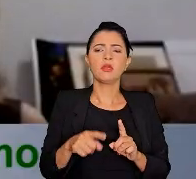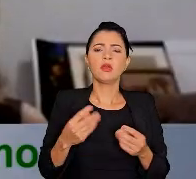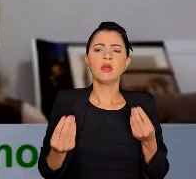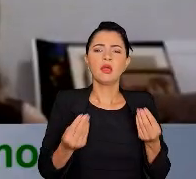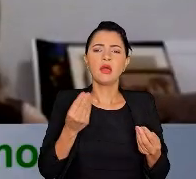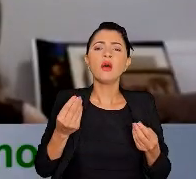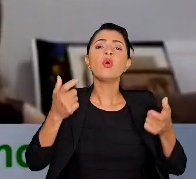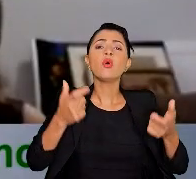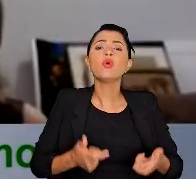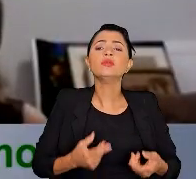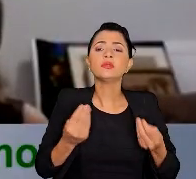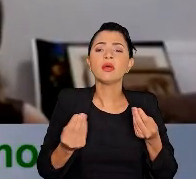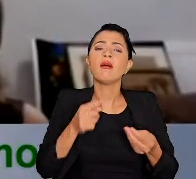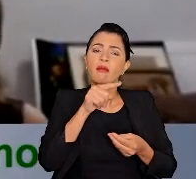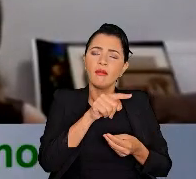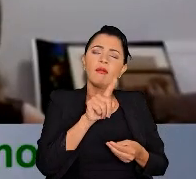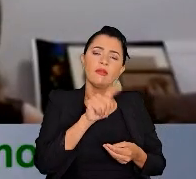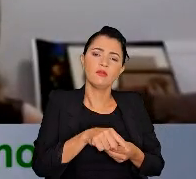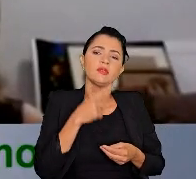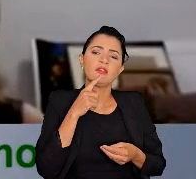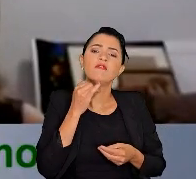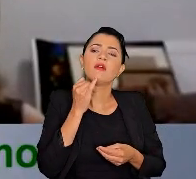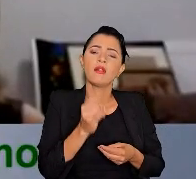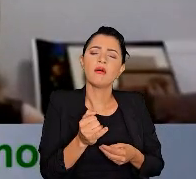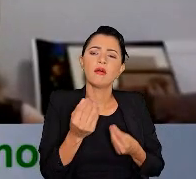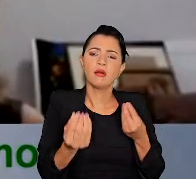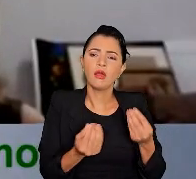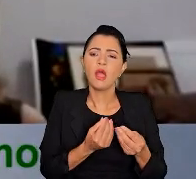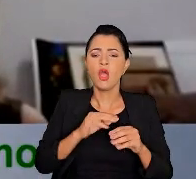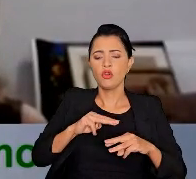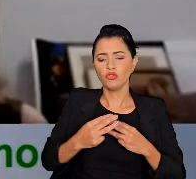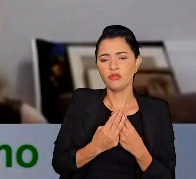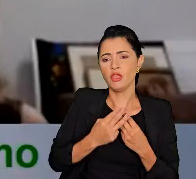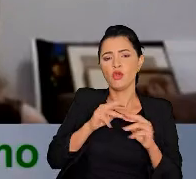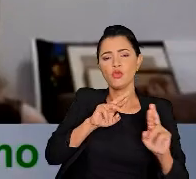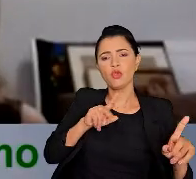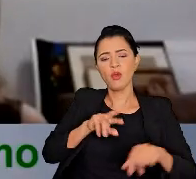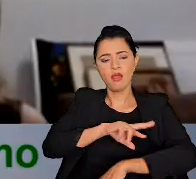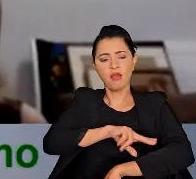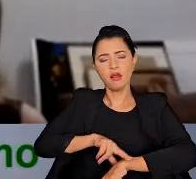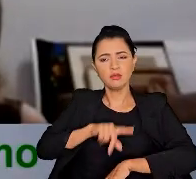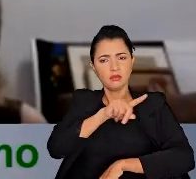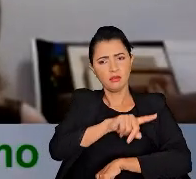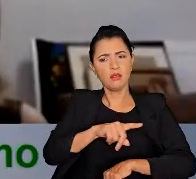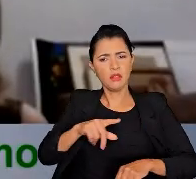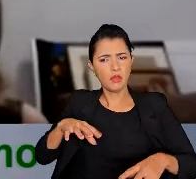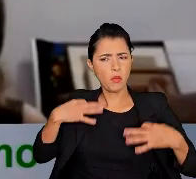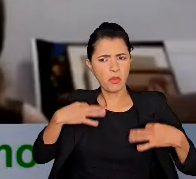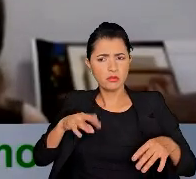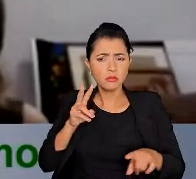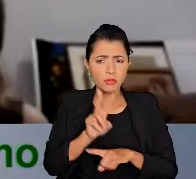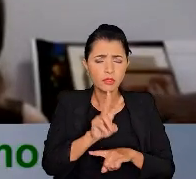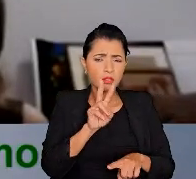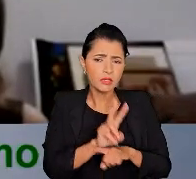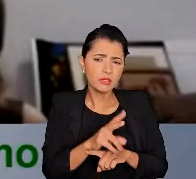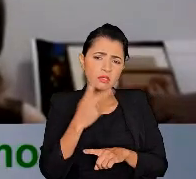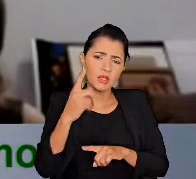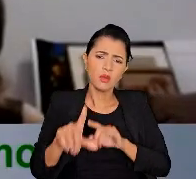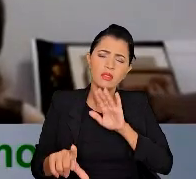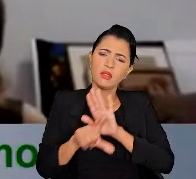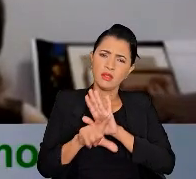está justamente aí. Você dizer, no caso, os judeus não são uma raça, portanto não merecem a proteção das